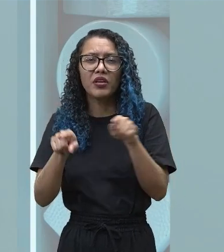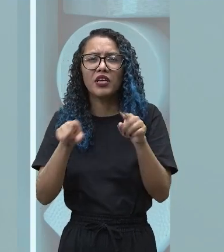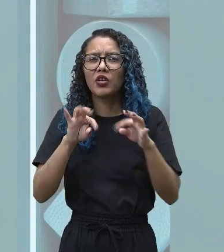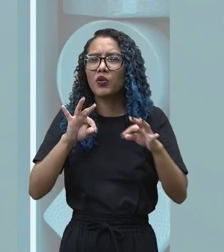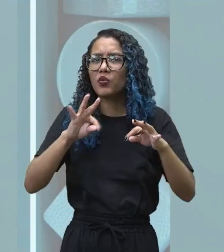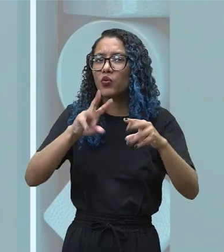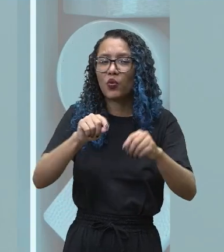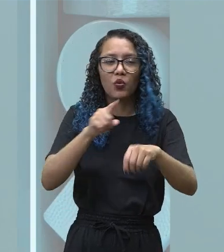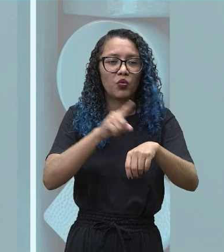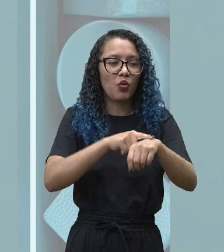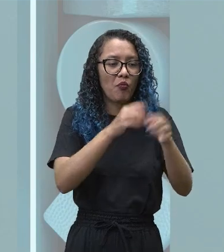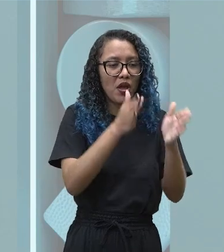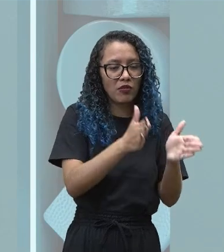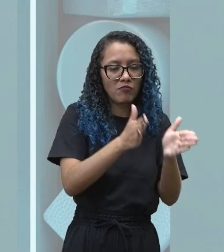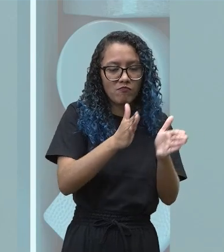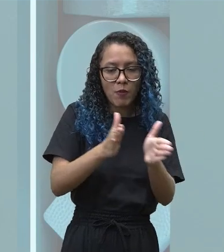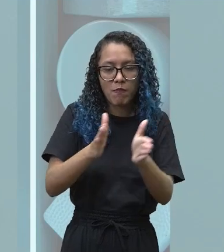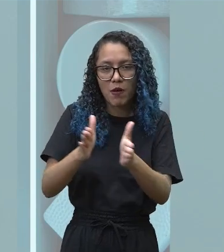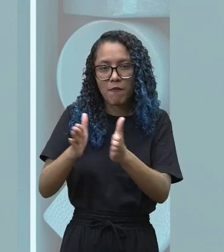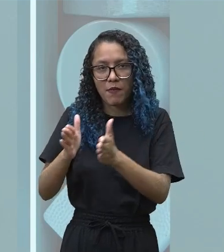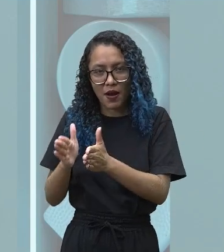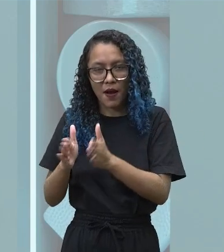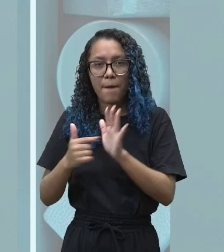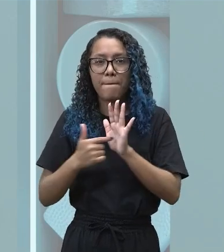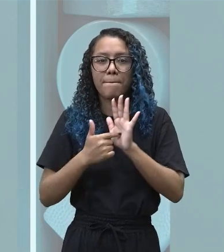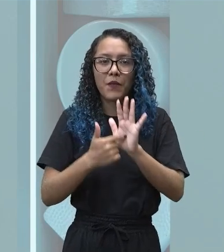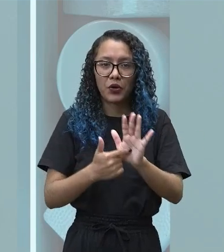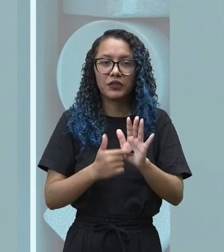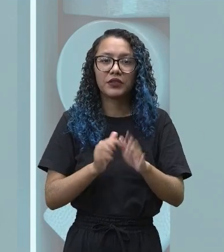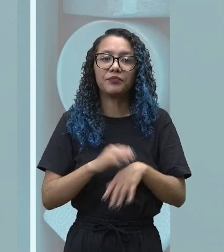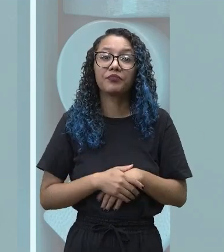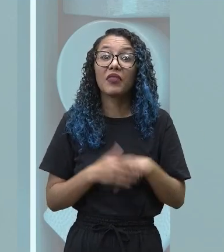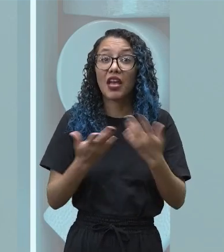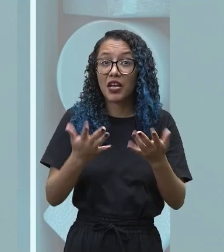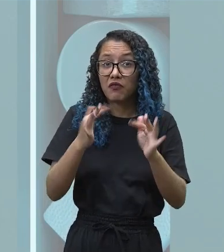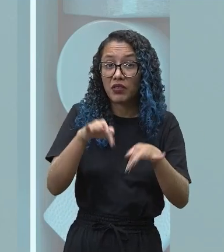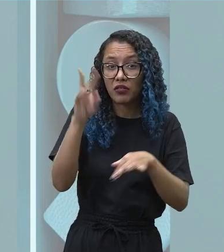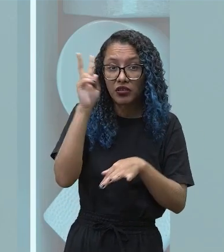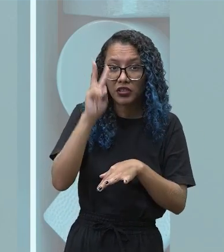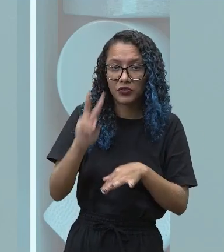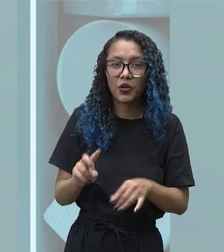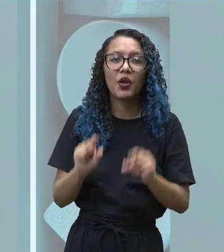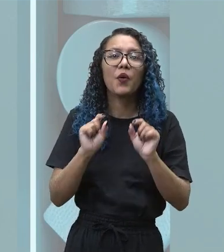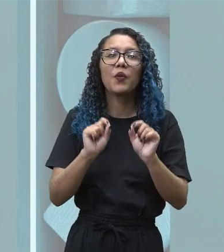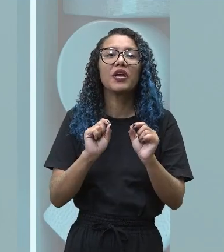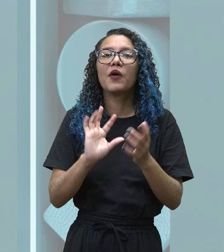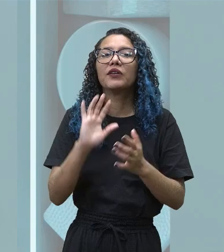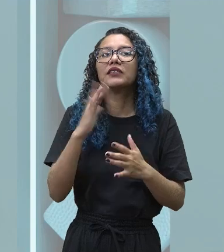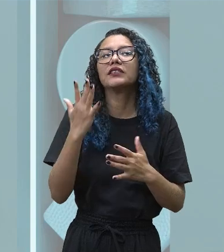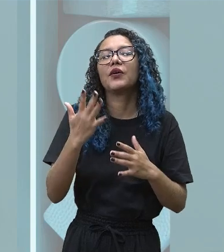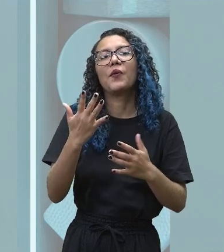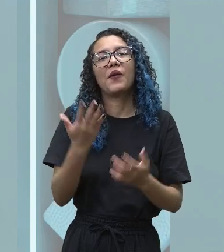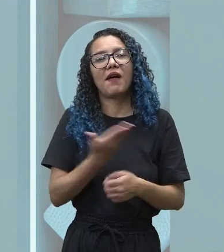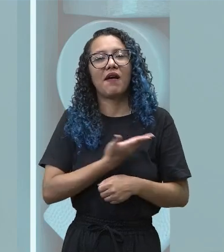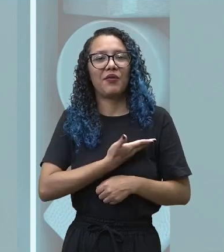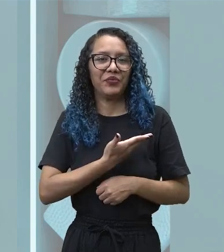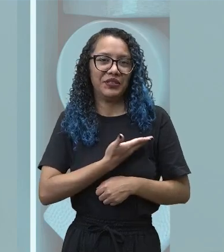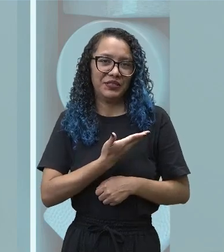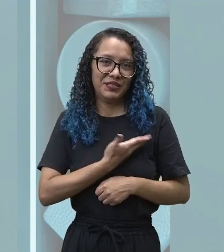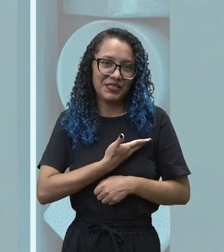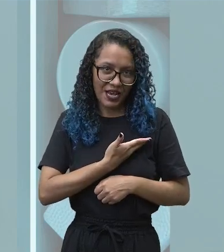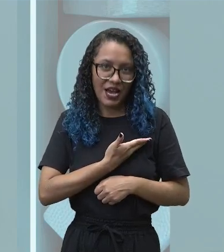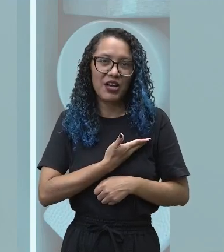aquele momento, né, levando ao finalzinho da nossa história, onde surgiu uma amizade inesperada